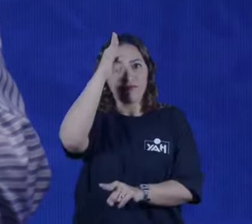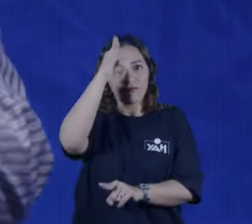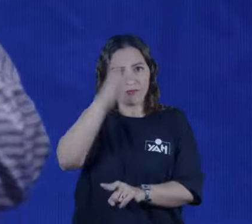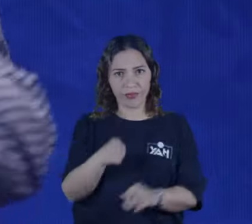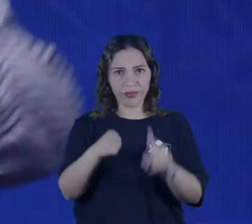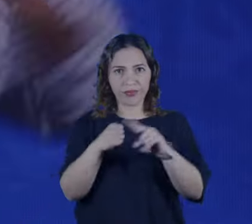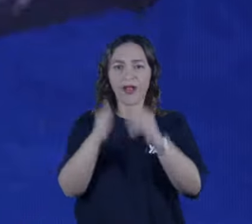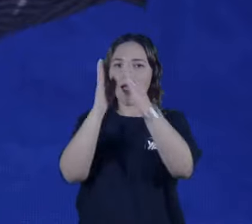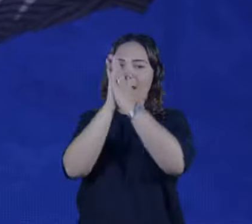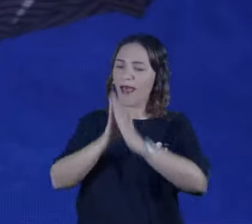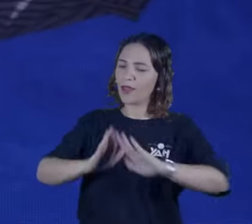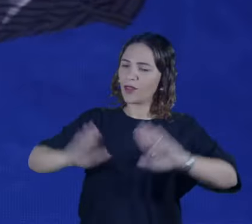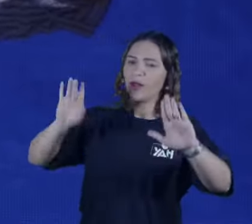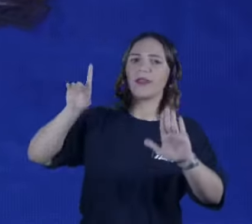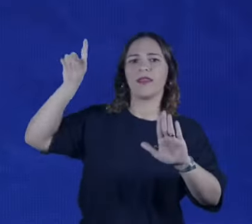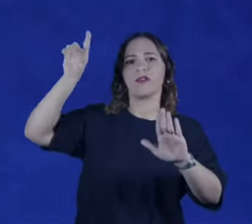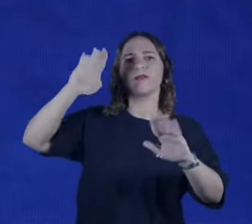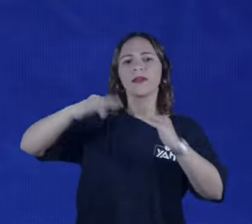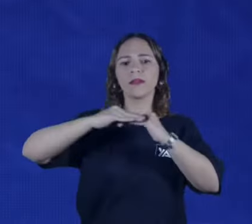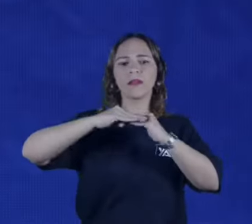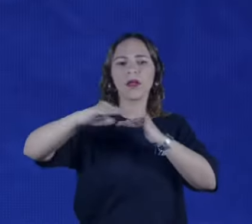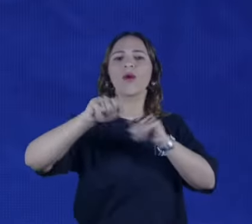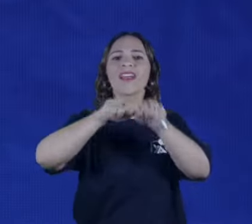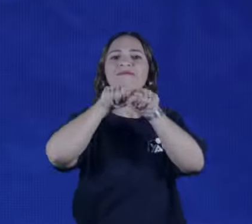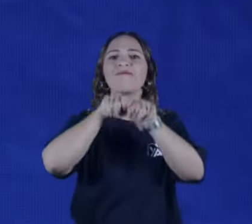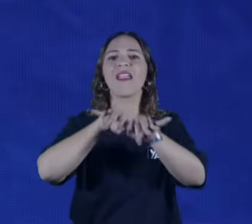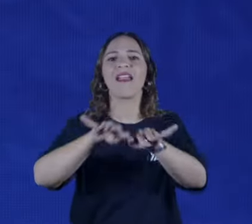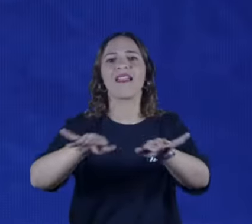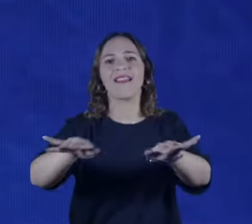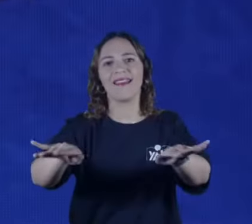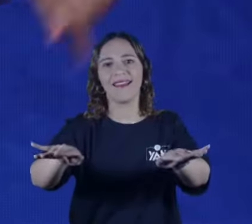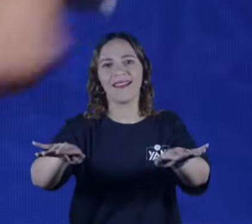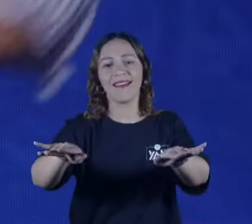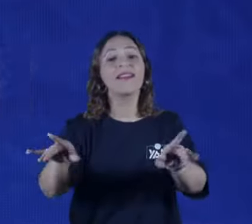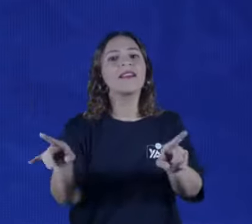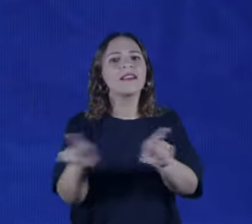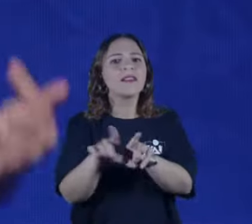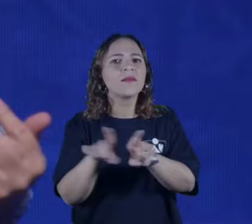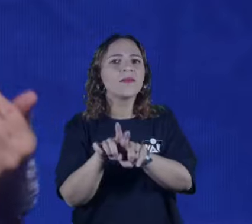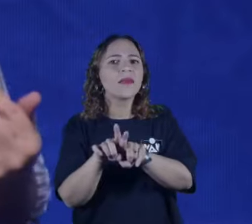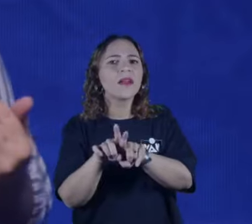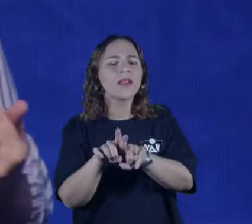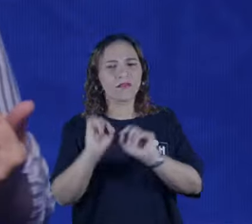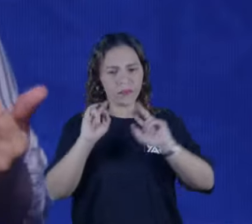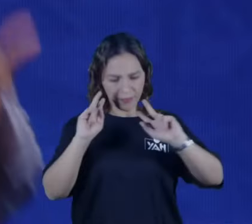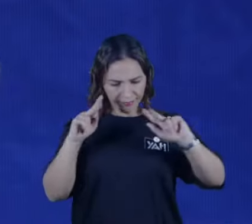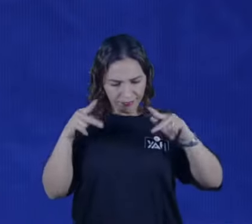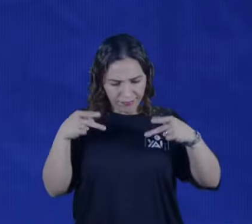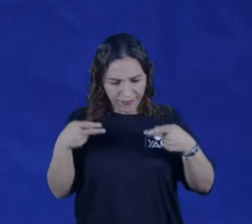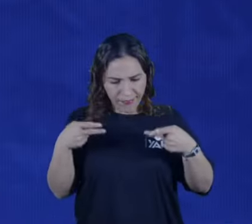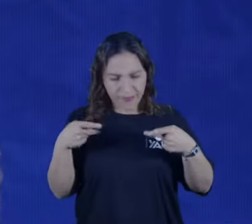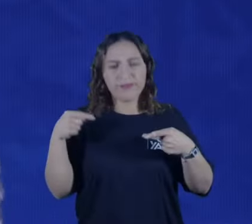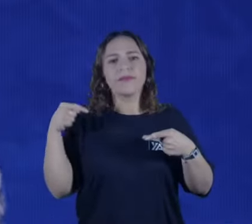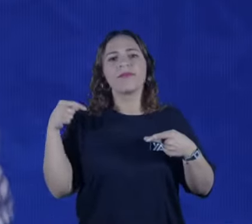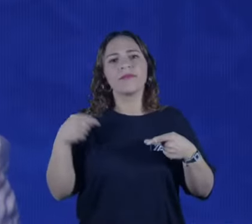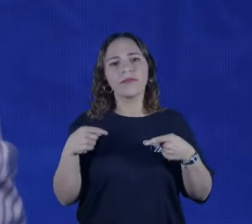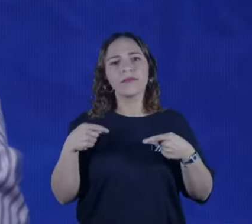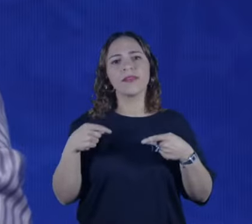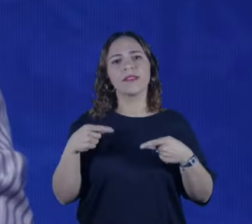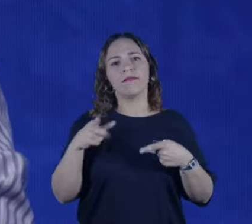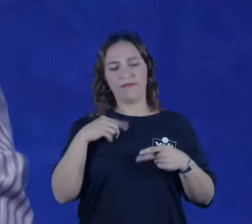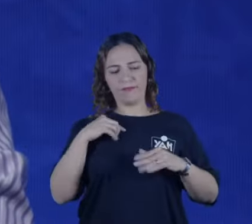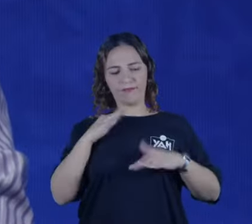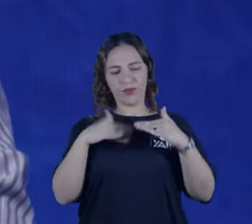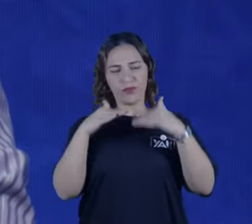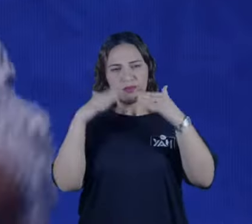Deus. Horizontal é ganhar o mundo. E voltando para si mesma, é para a edificação